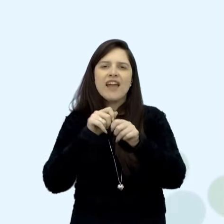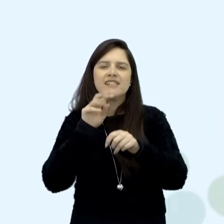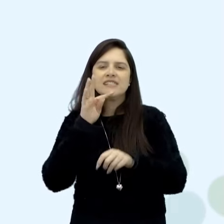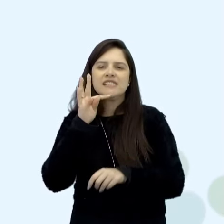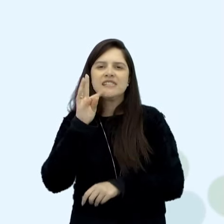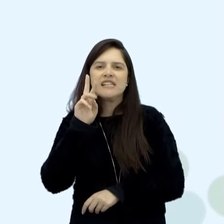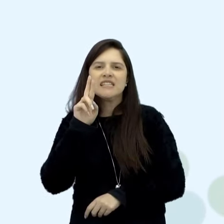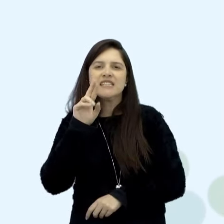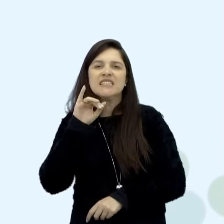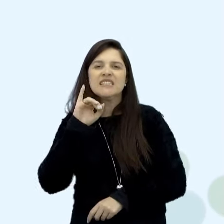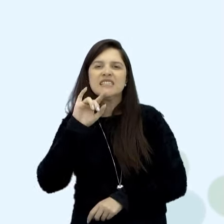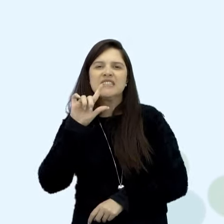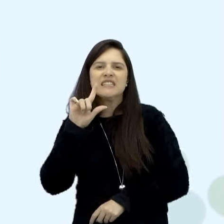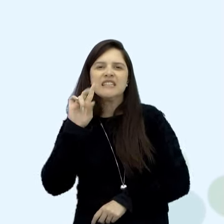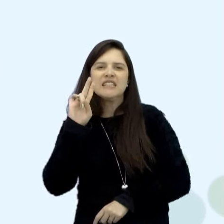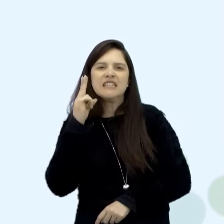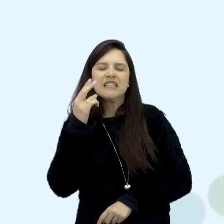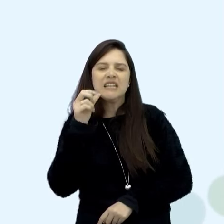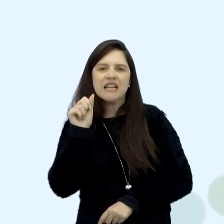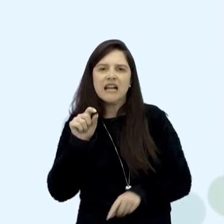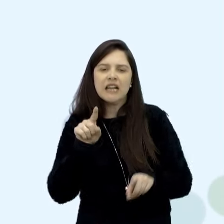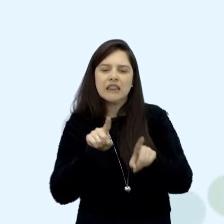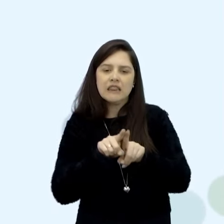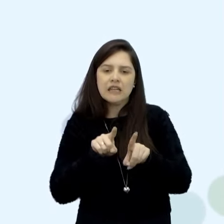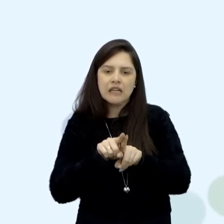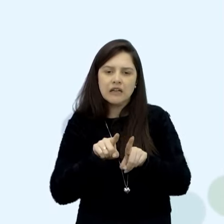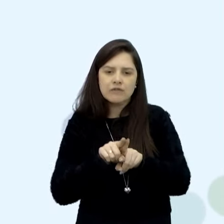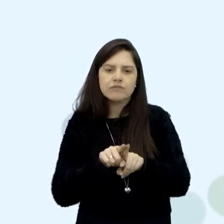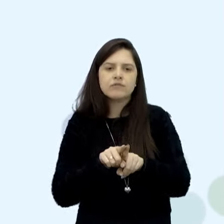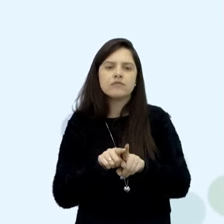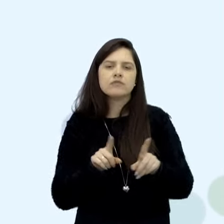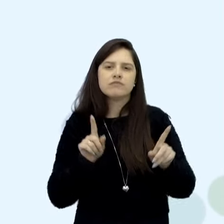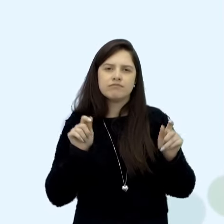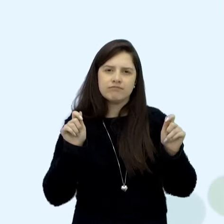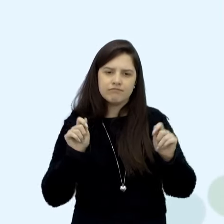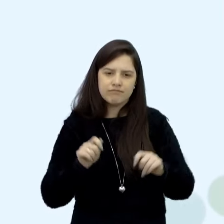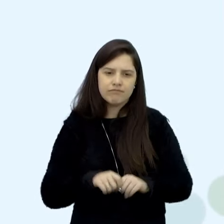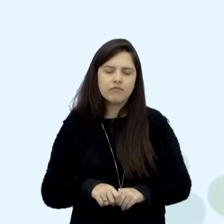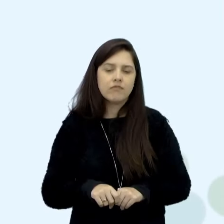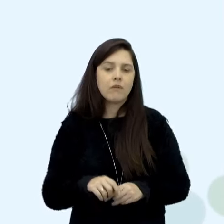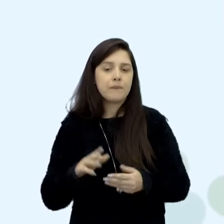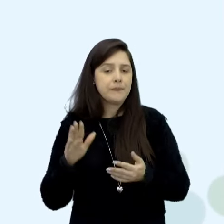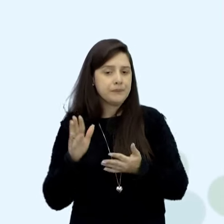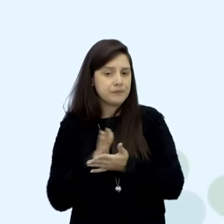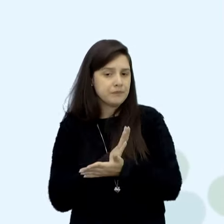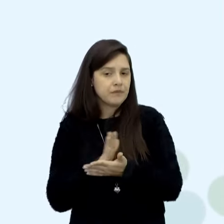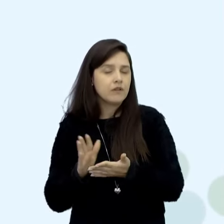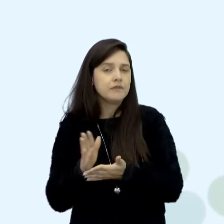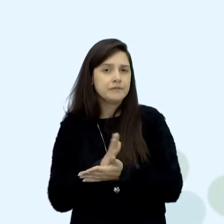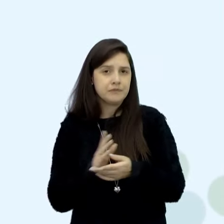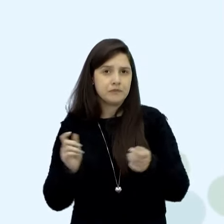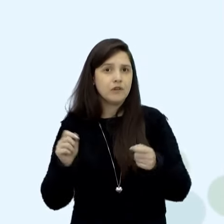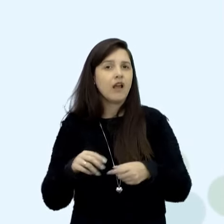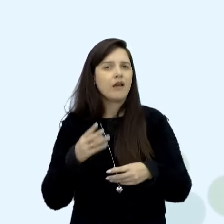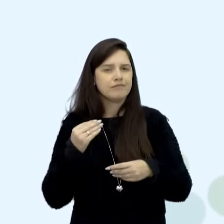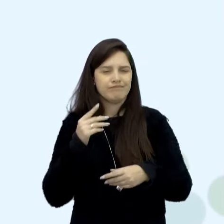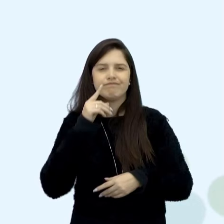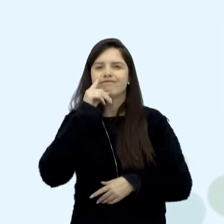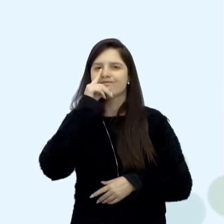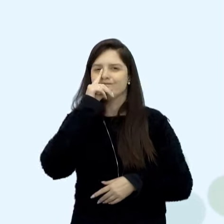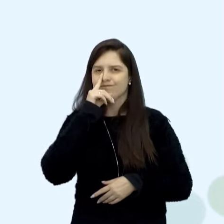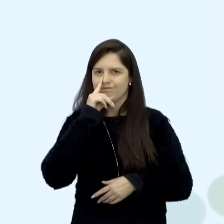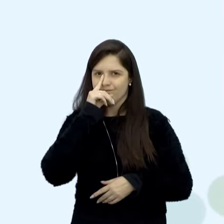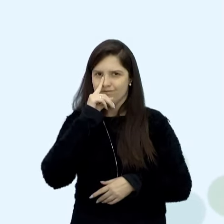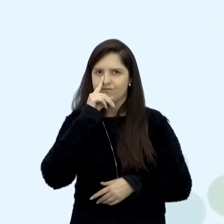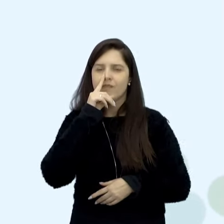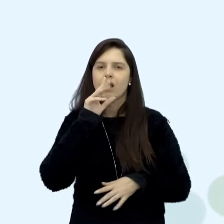galera que faz trilha e também os alpinistas gostam de ir no Everest, alguns deles, né? Por quê? É muito perigoso, né?